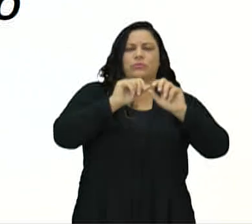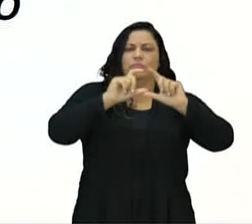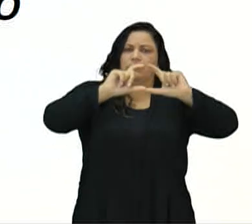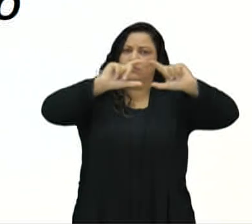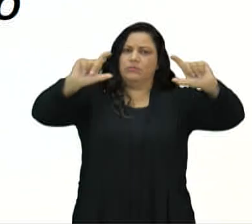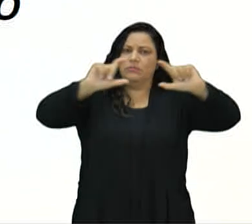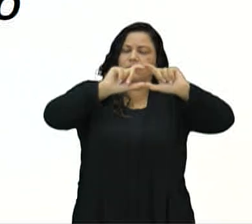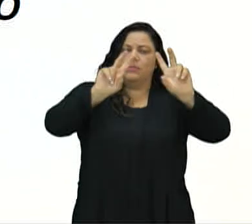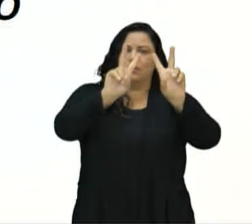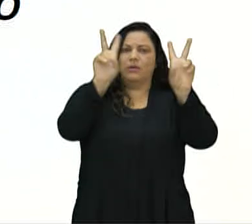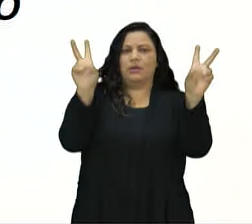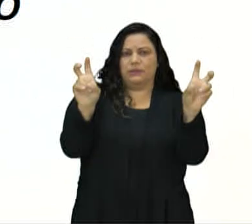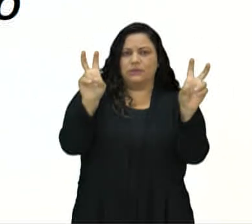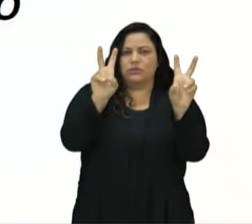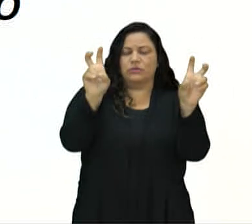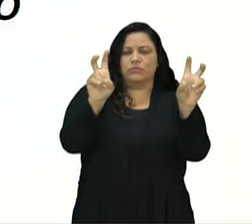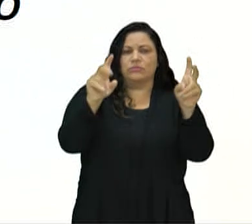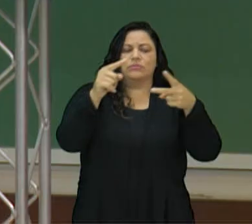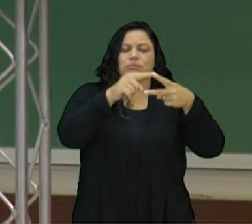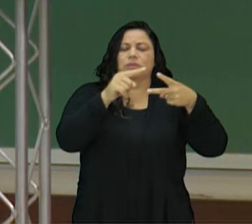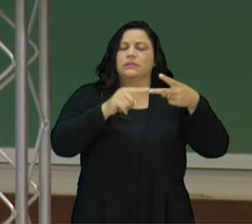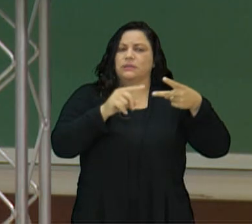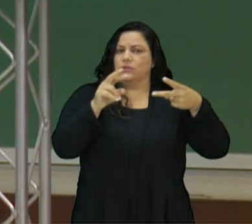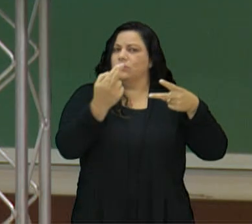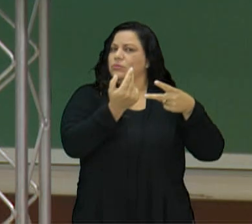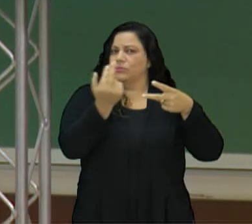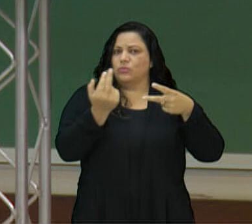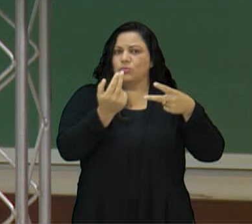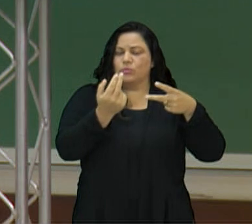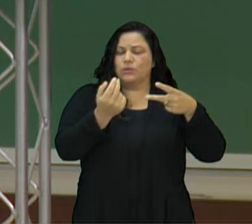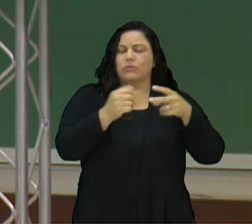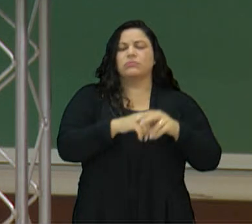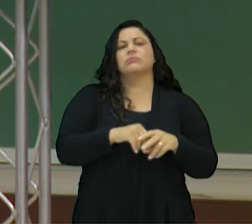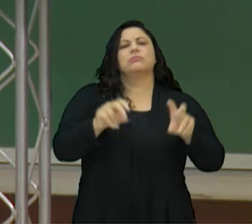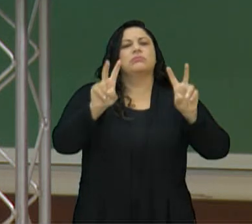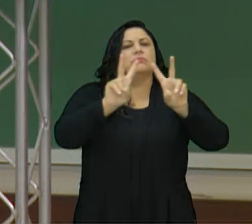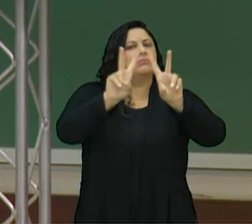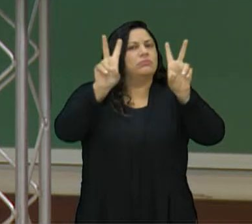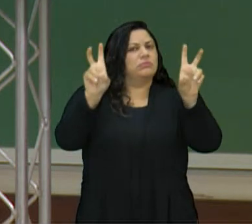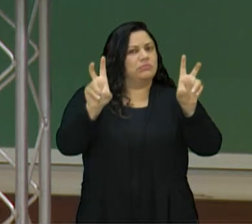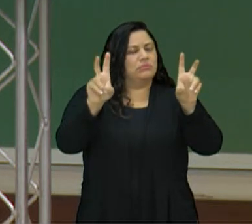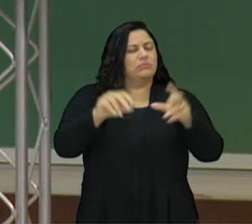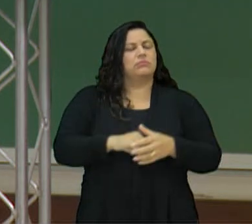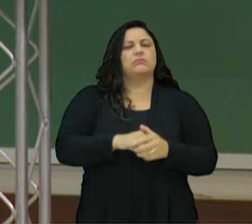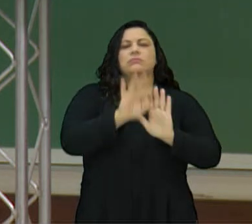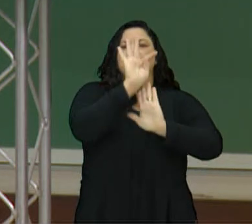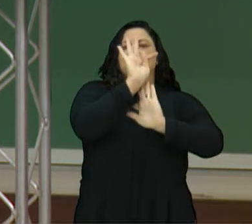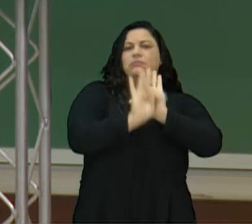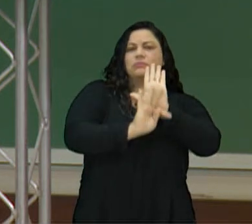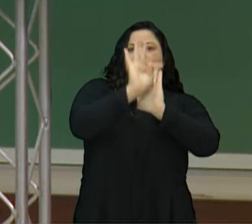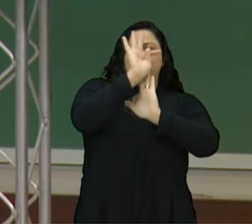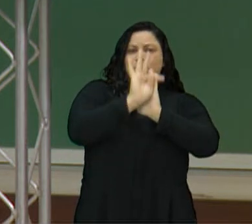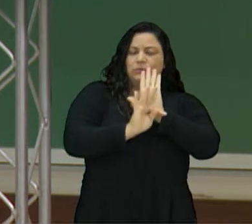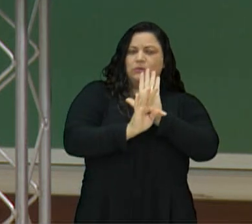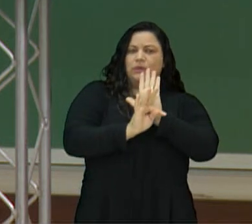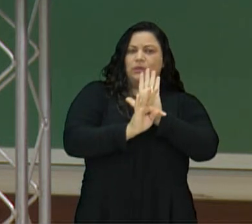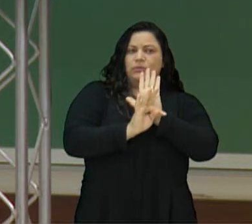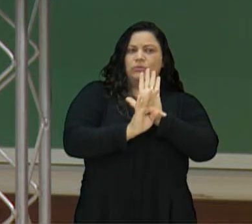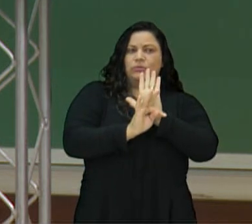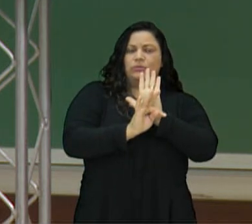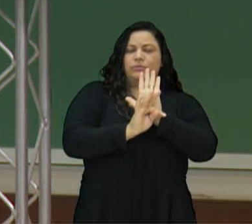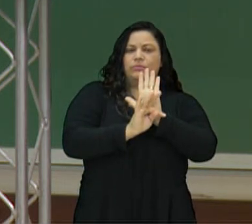acá em los dos anúncios, el corpo del texto, el corpo del texto e el